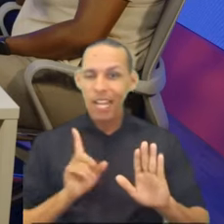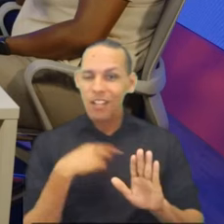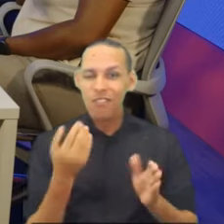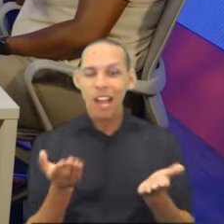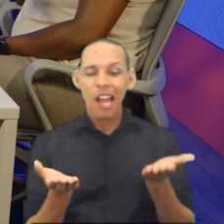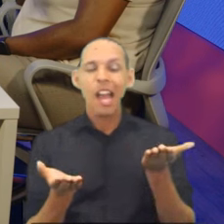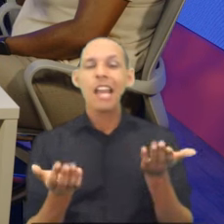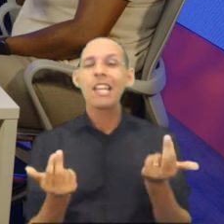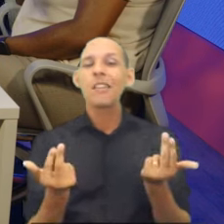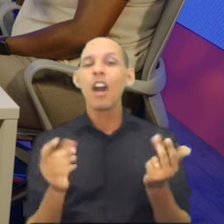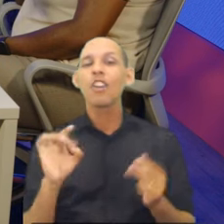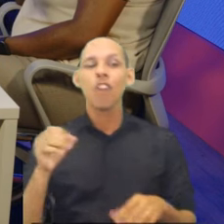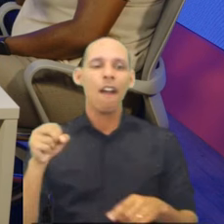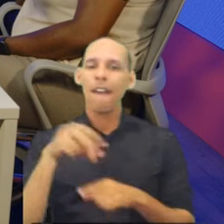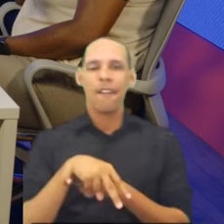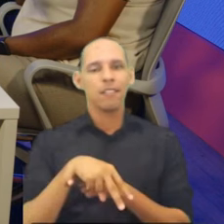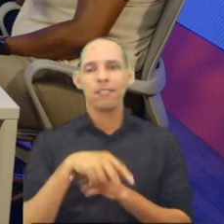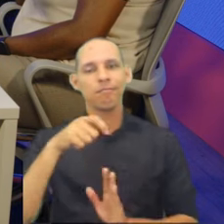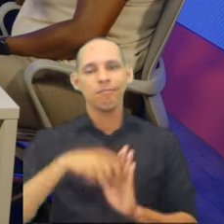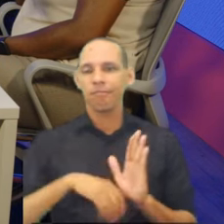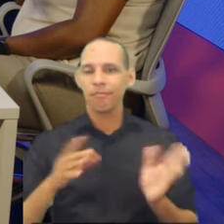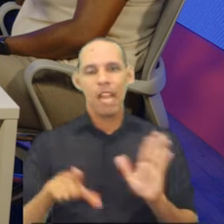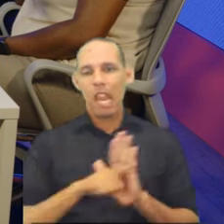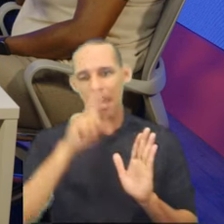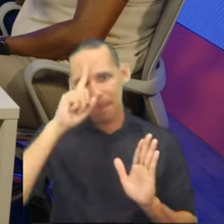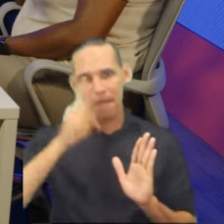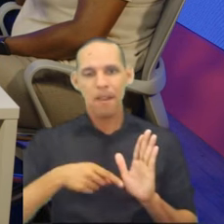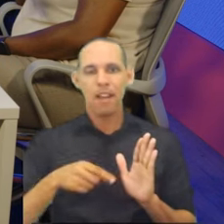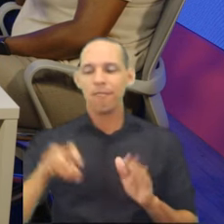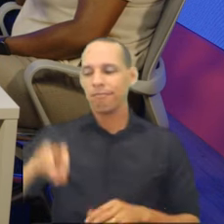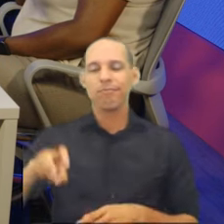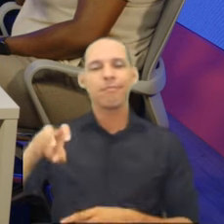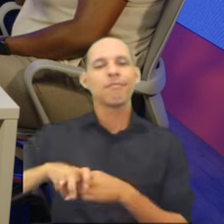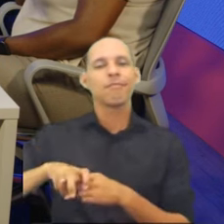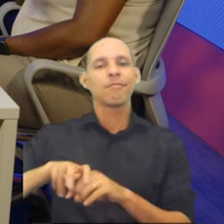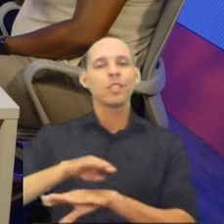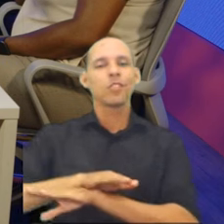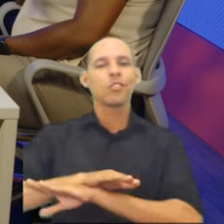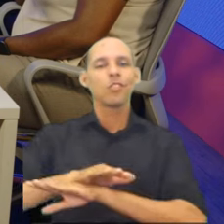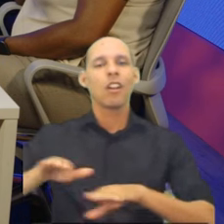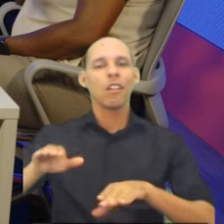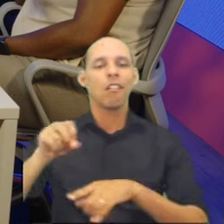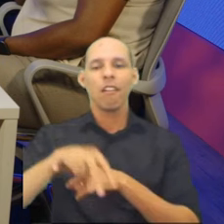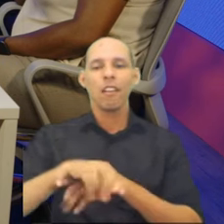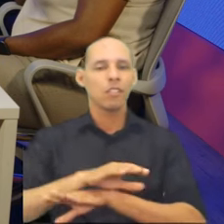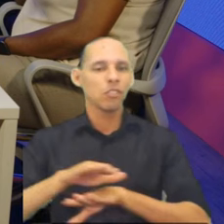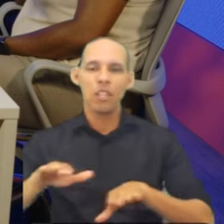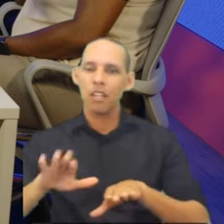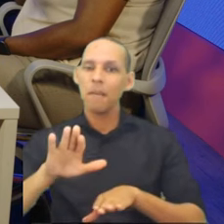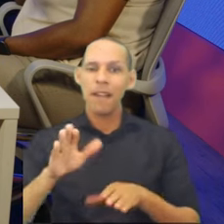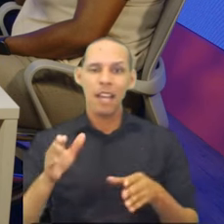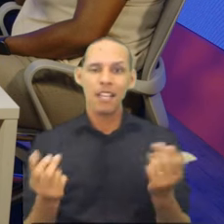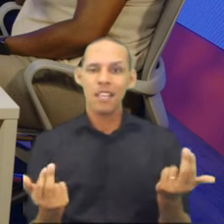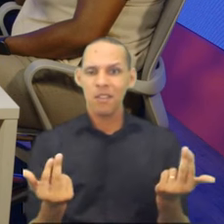a gente tem Equidade no momento de entrar né é a lei a lei traz a Equidade vai lá coloca o banquinho a gente Opa e sobe e entra só